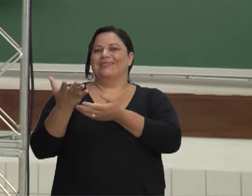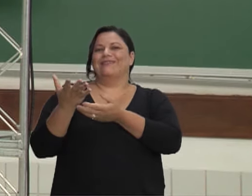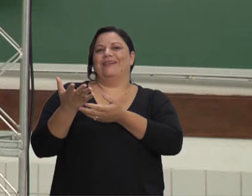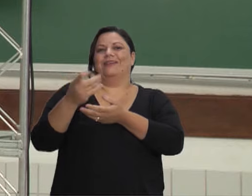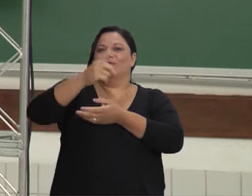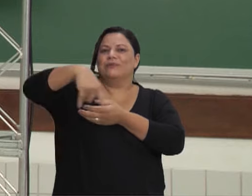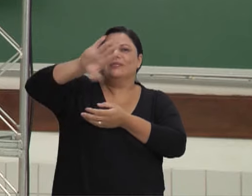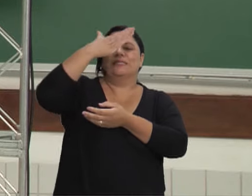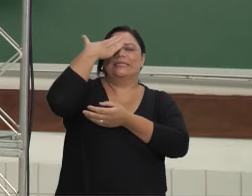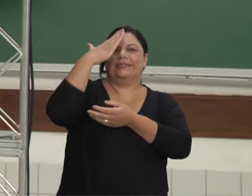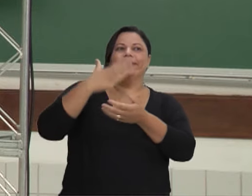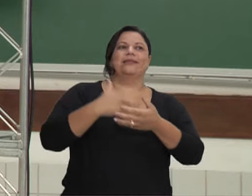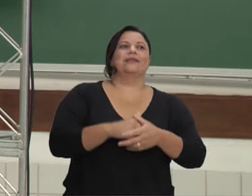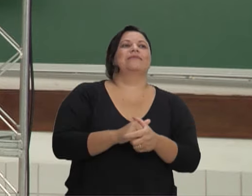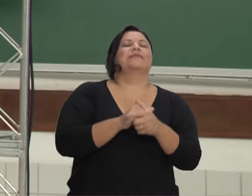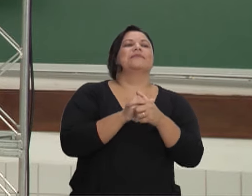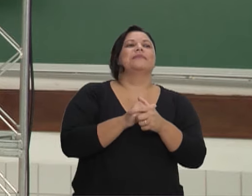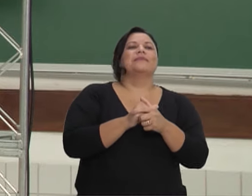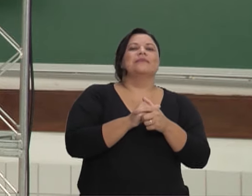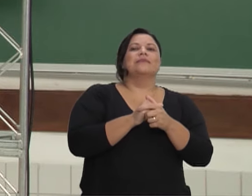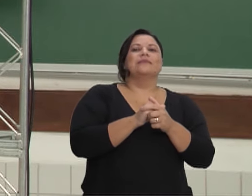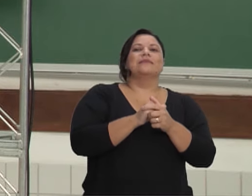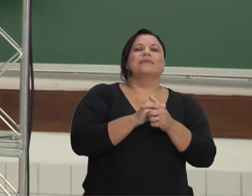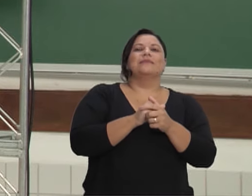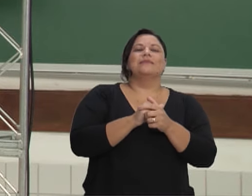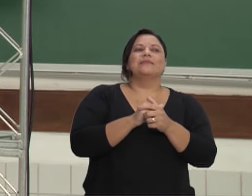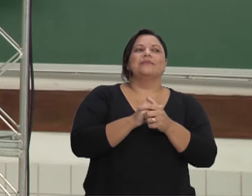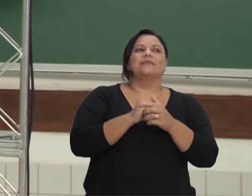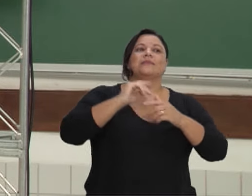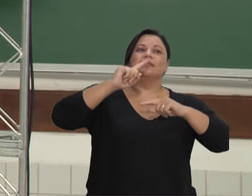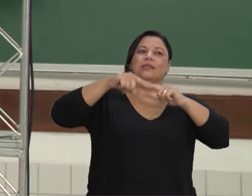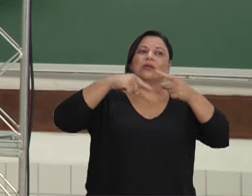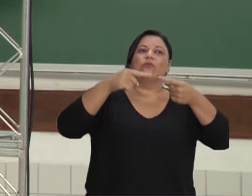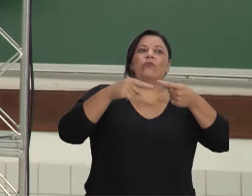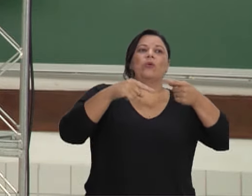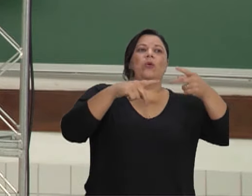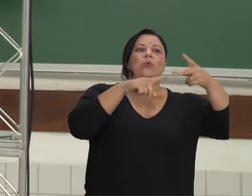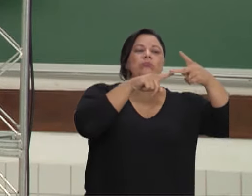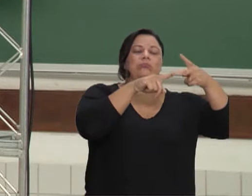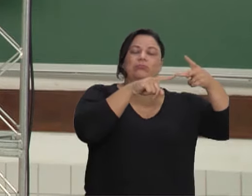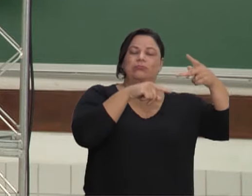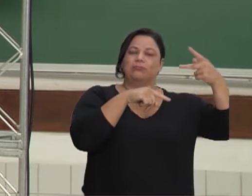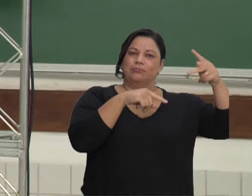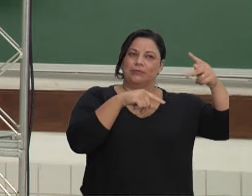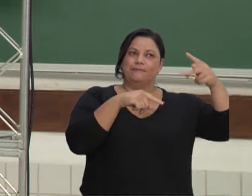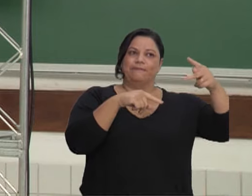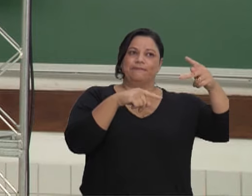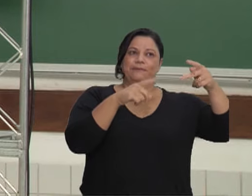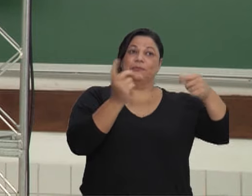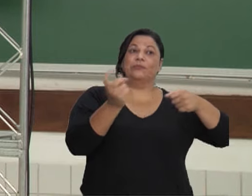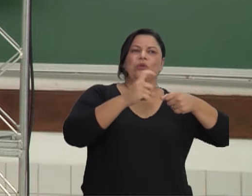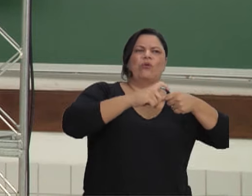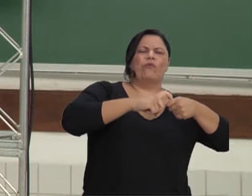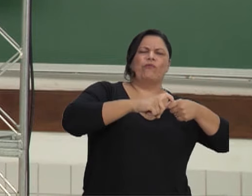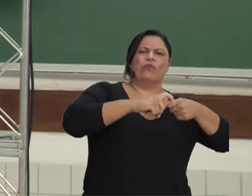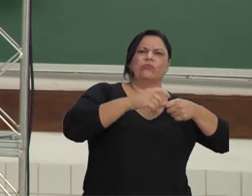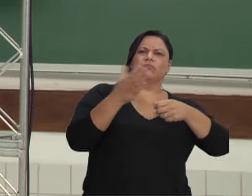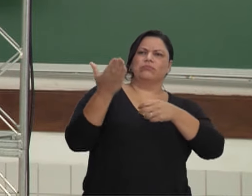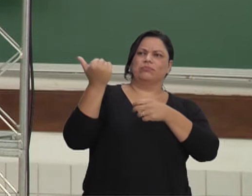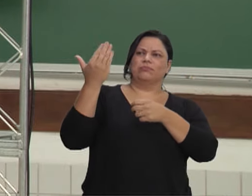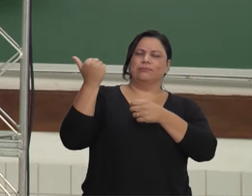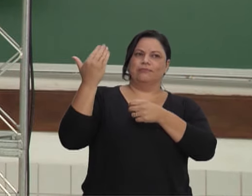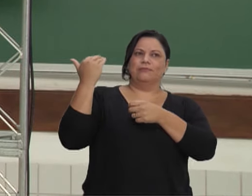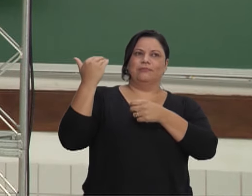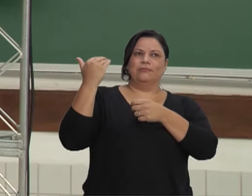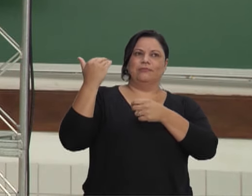trabalhar. E vamos botar o P, a gente já sabe. Vou voltar lá